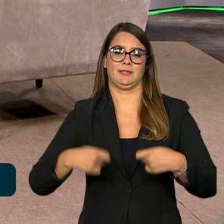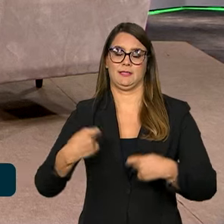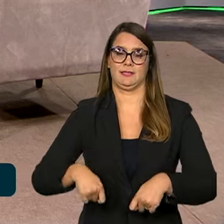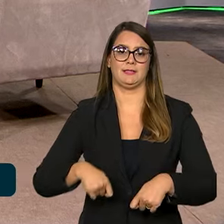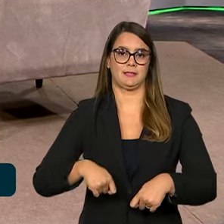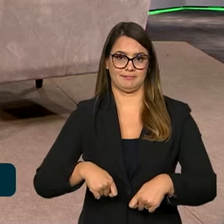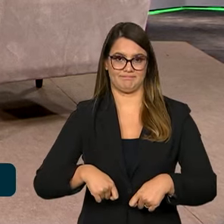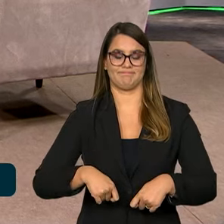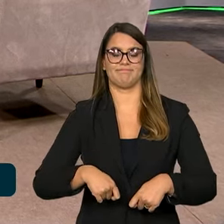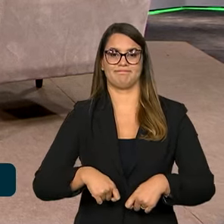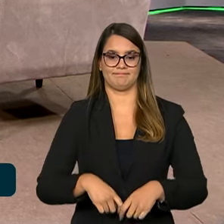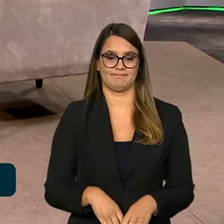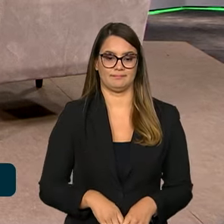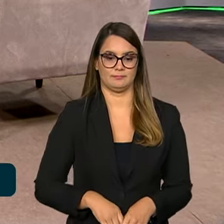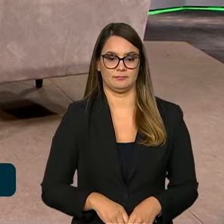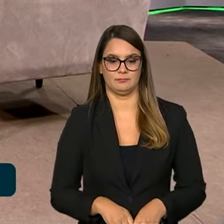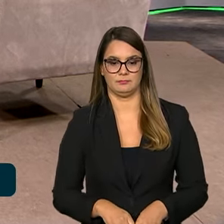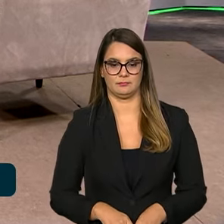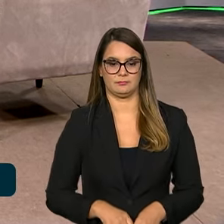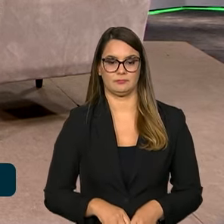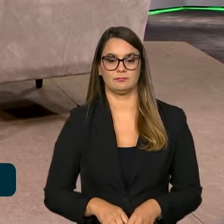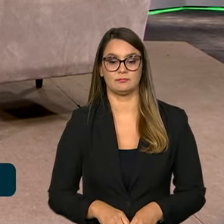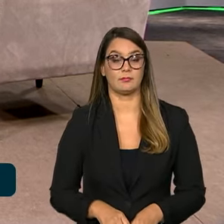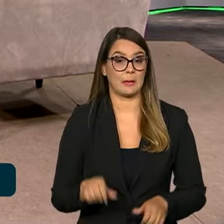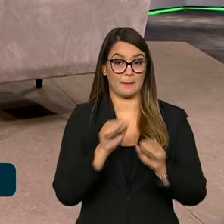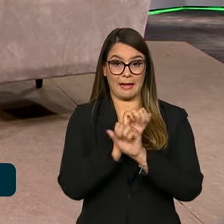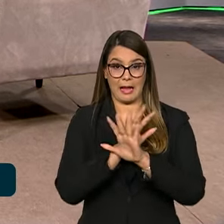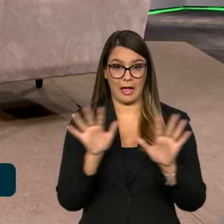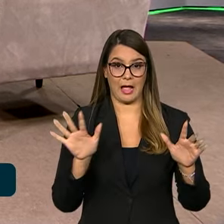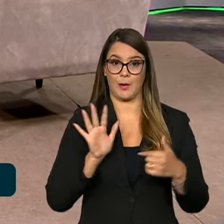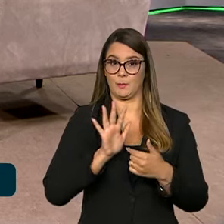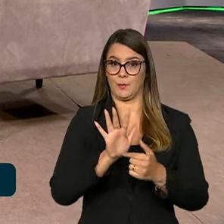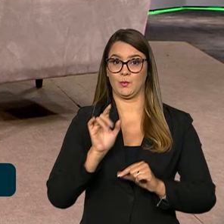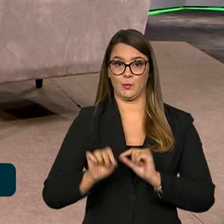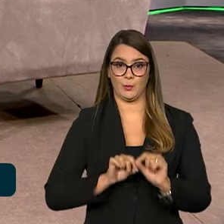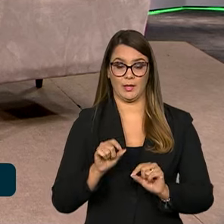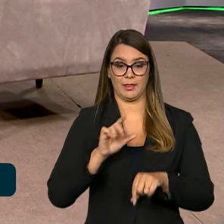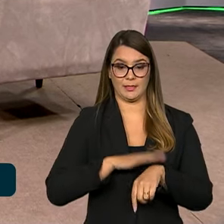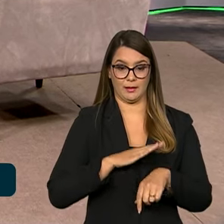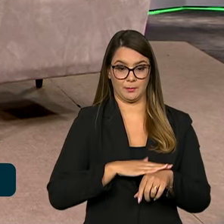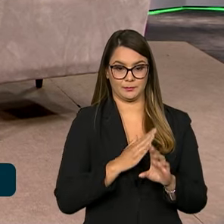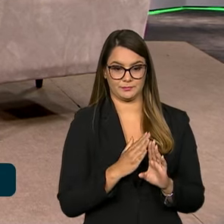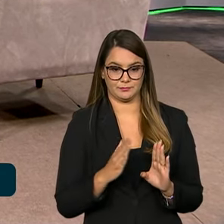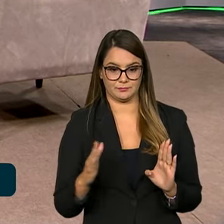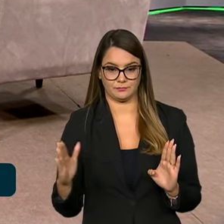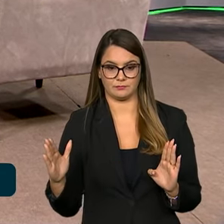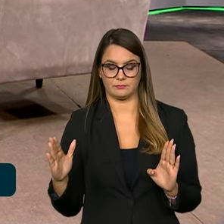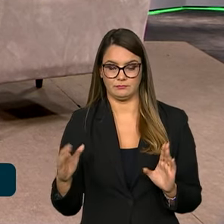forma eh assim muito Evidente tem ao longo do tempo